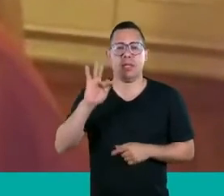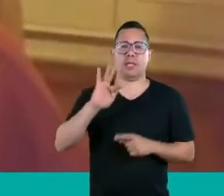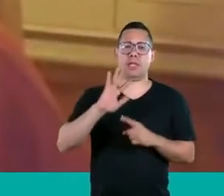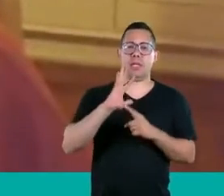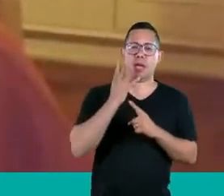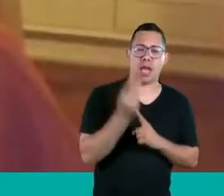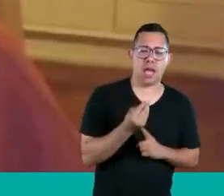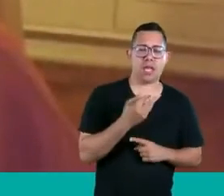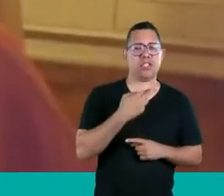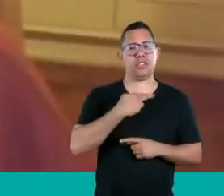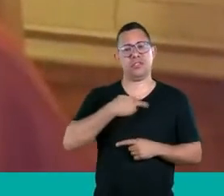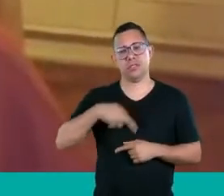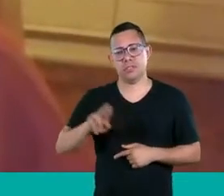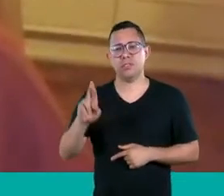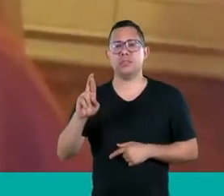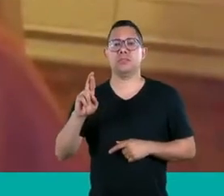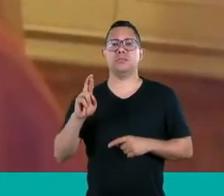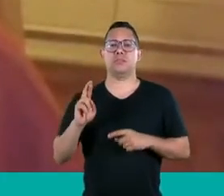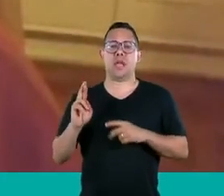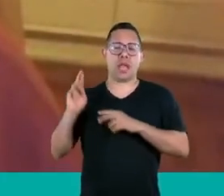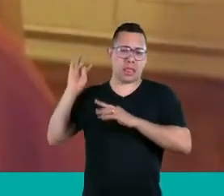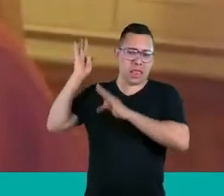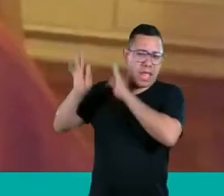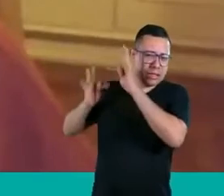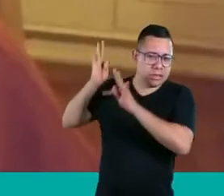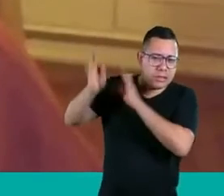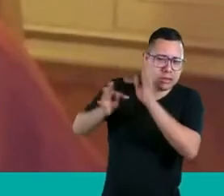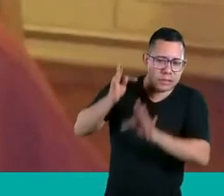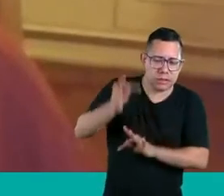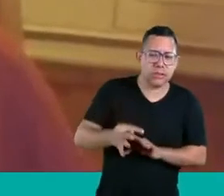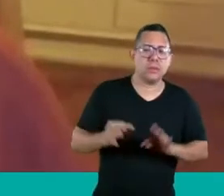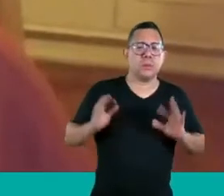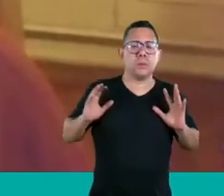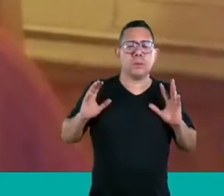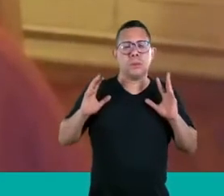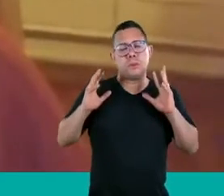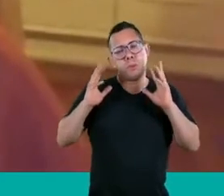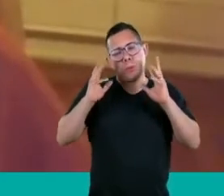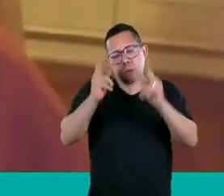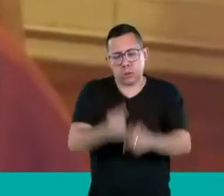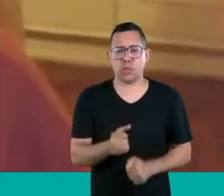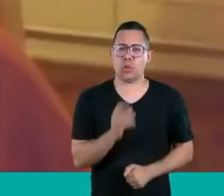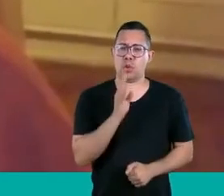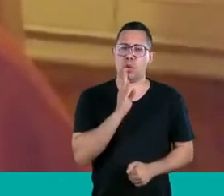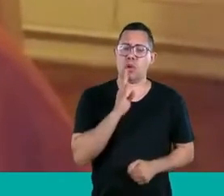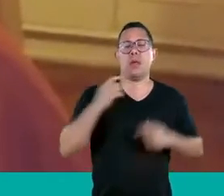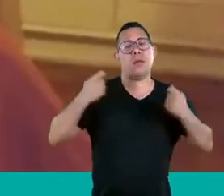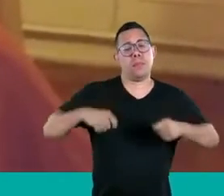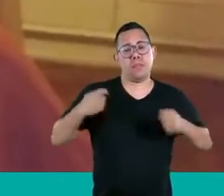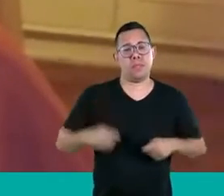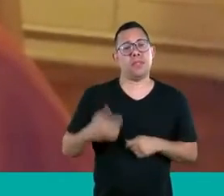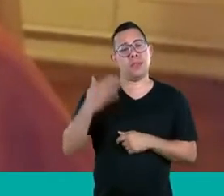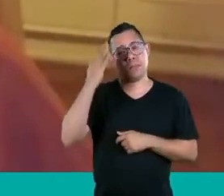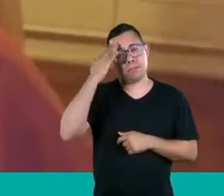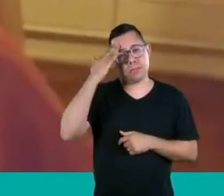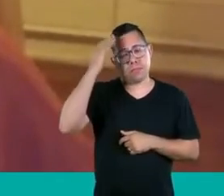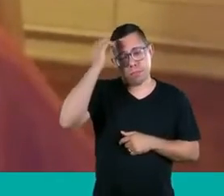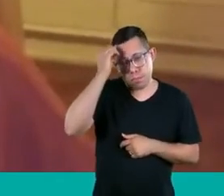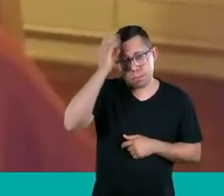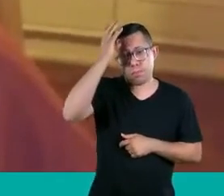artes, religiões, tradições ancestrais, todos os conhecimentos são necessários para